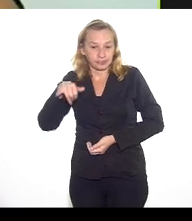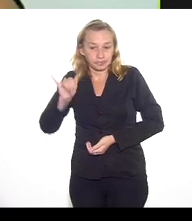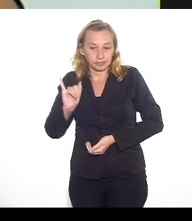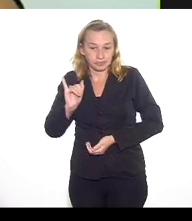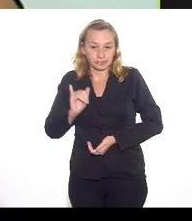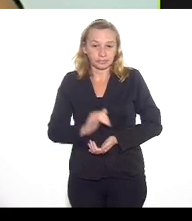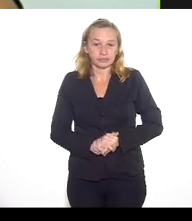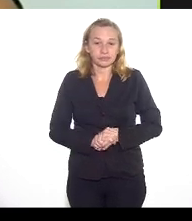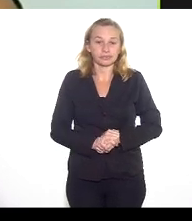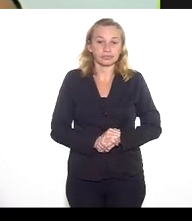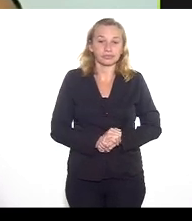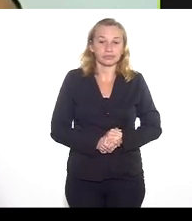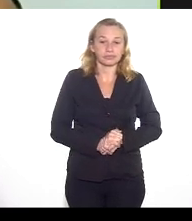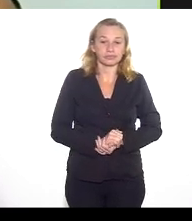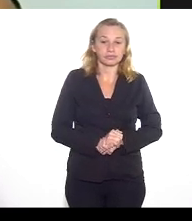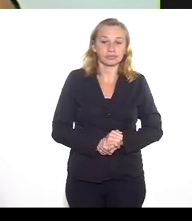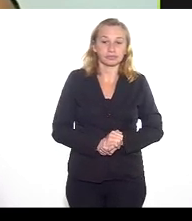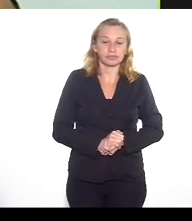na linha?